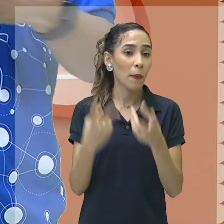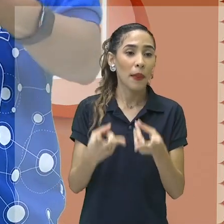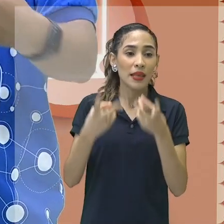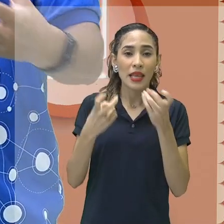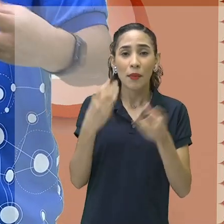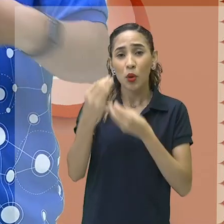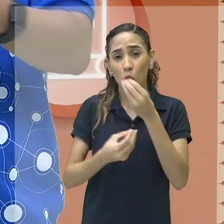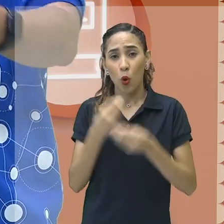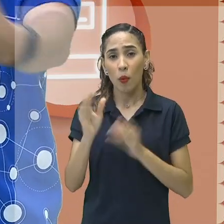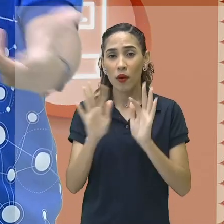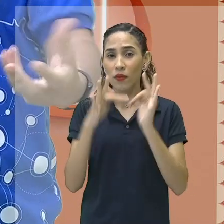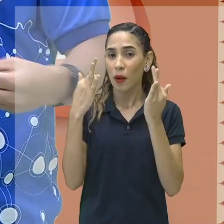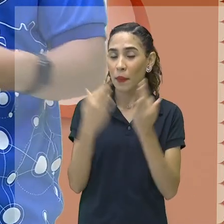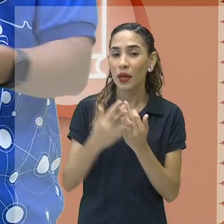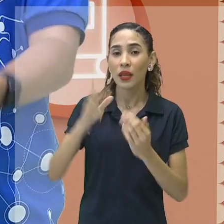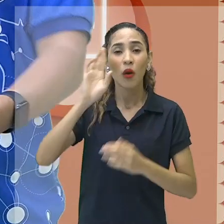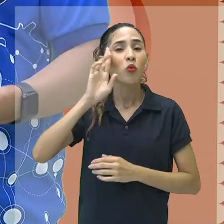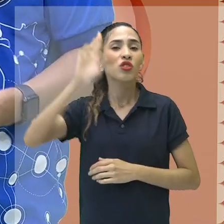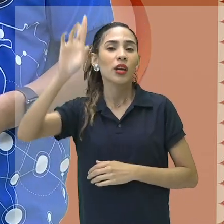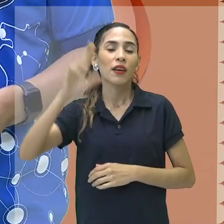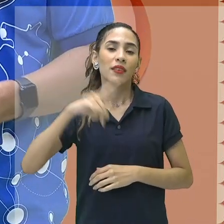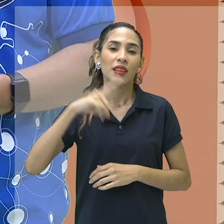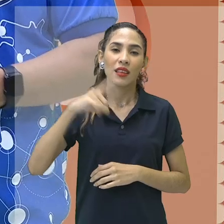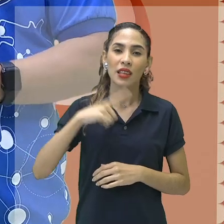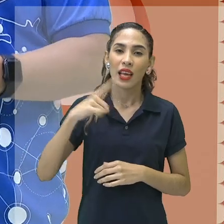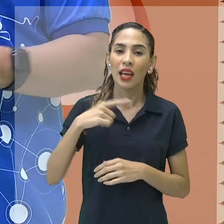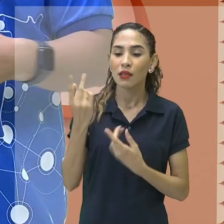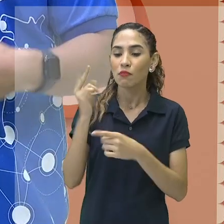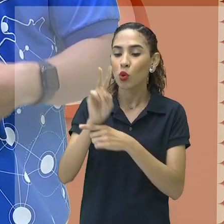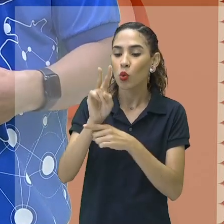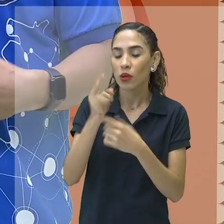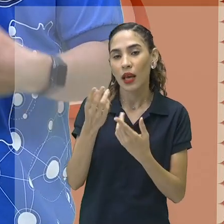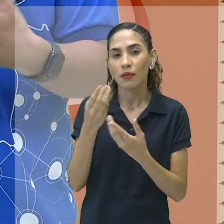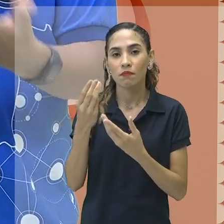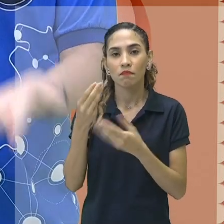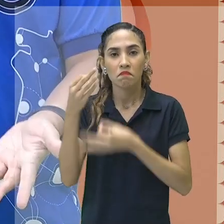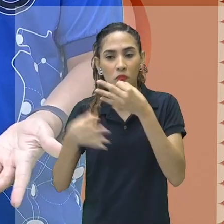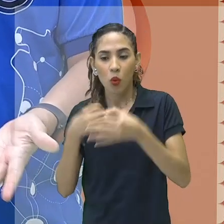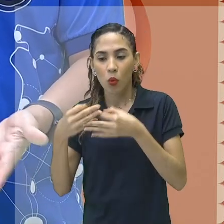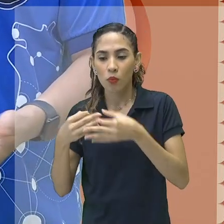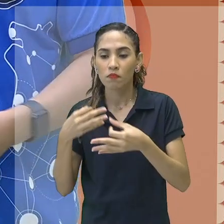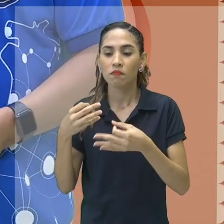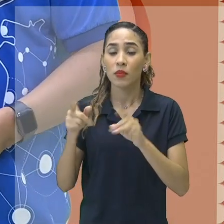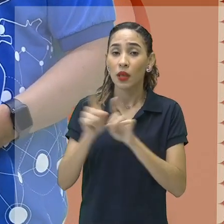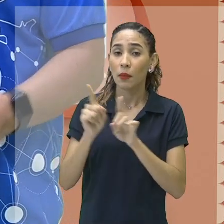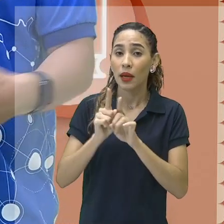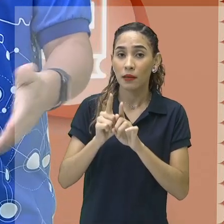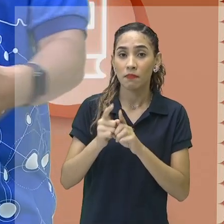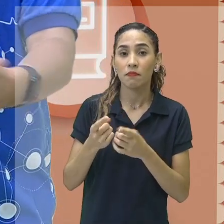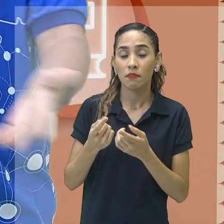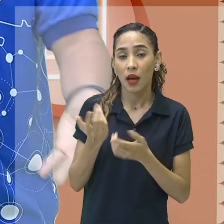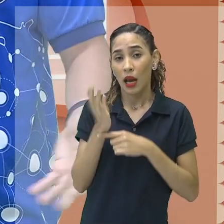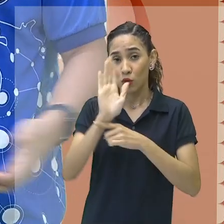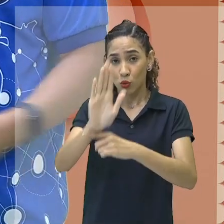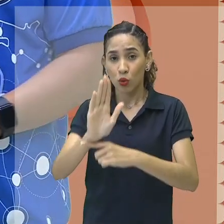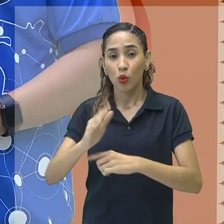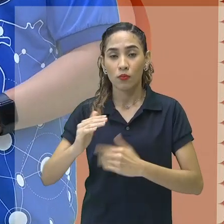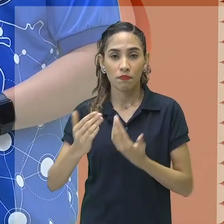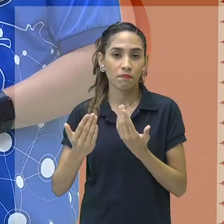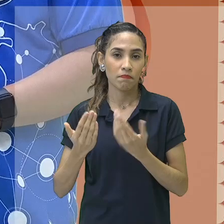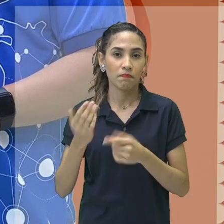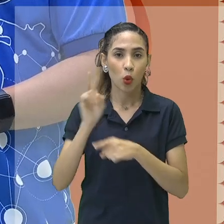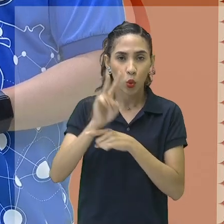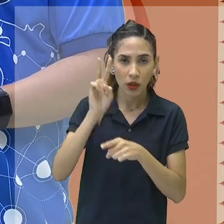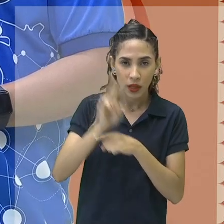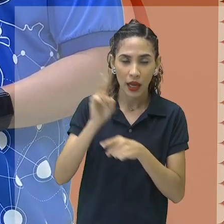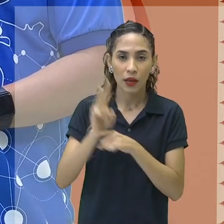ali, os patrões, né, tem toda uma forma de lidar com aquela empregada ajudou a criar o filho, né, daquela família